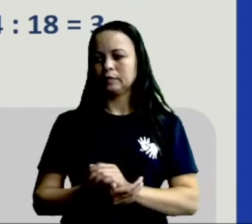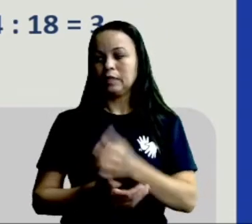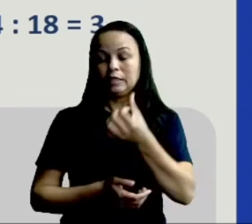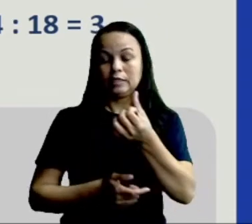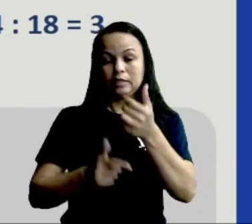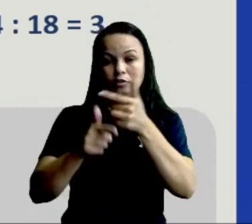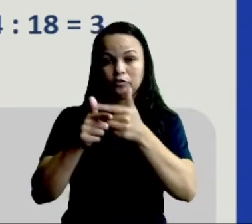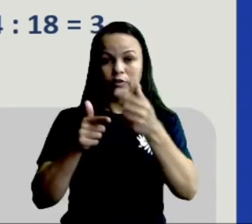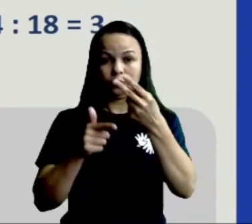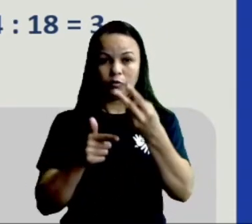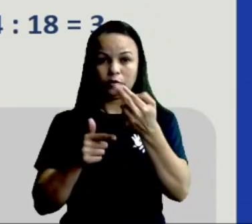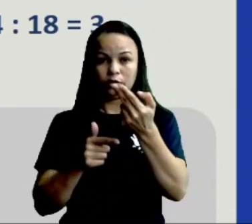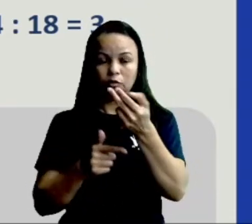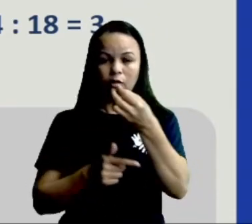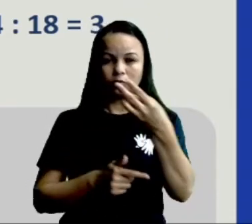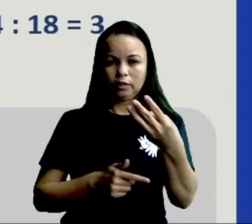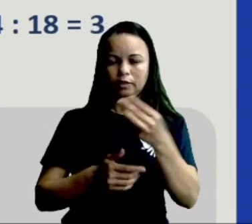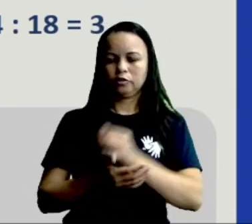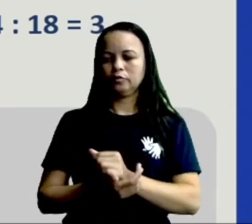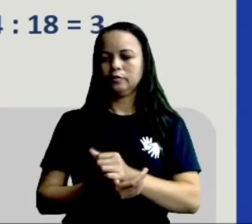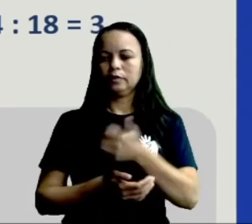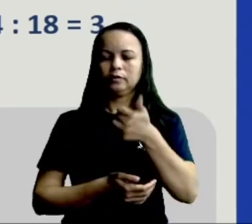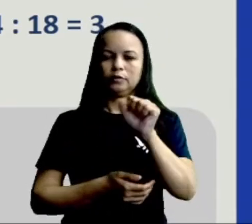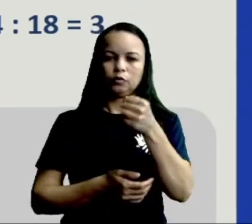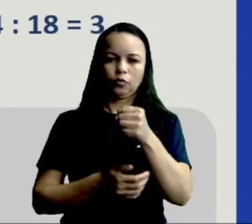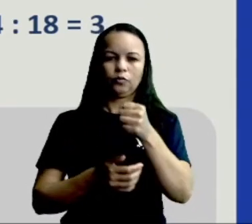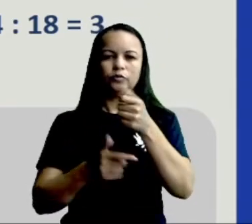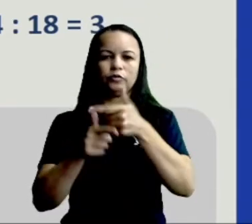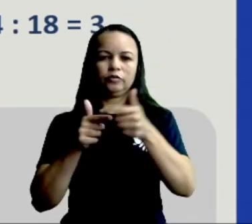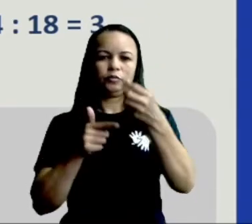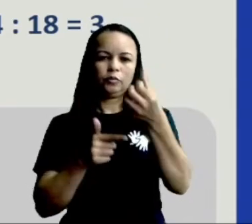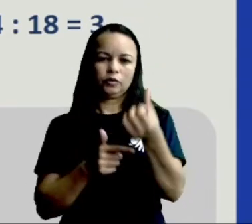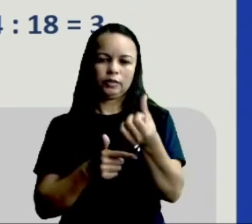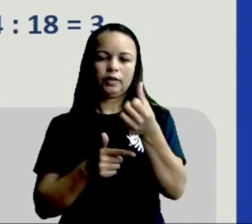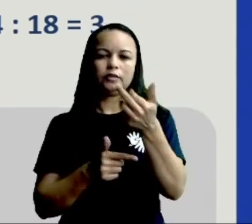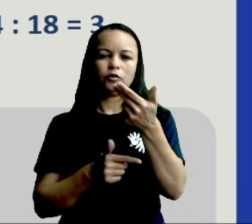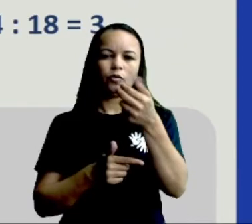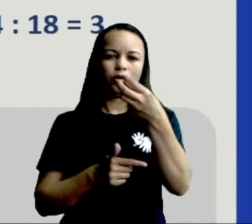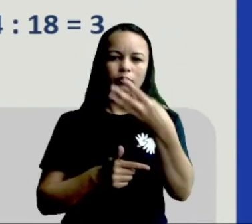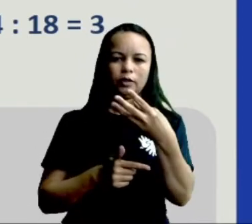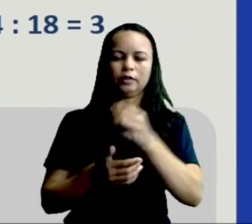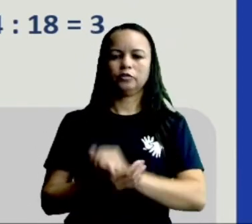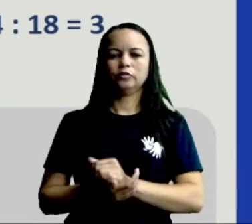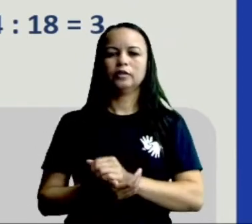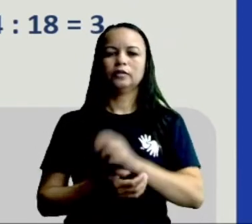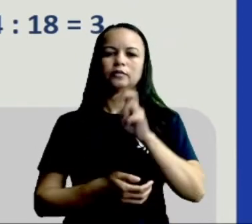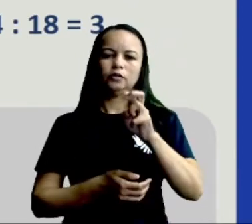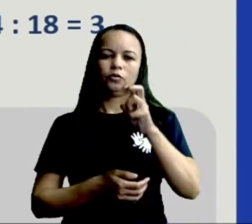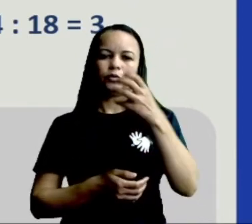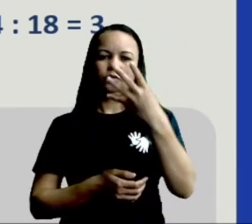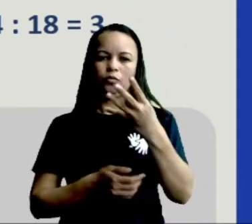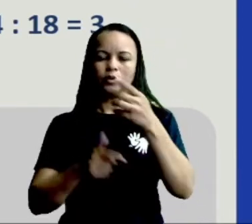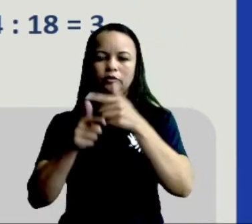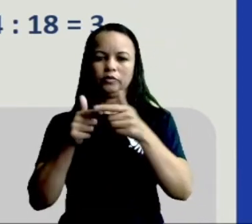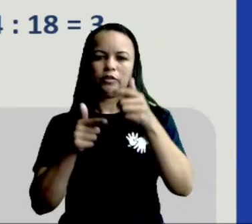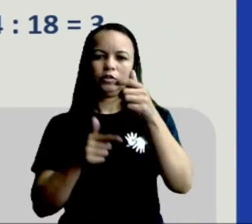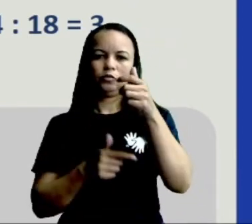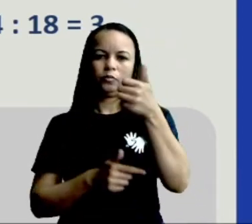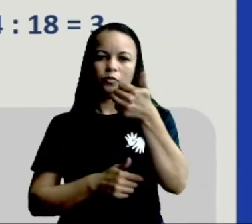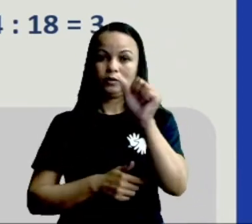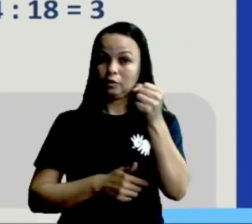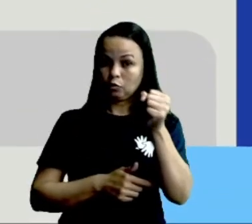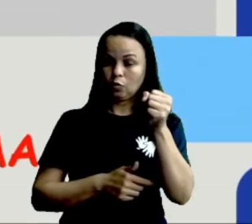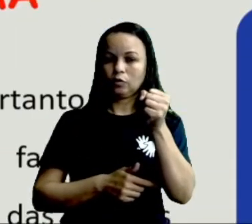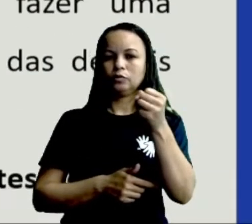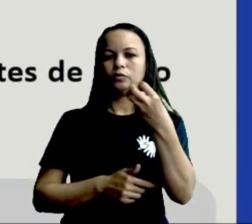dividido por 2, 3. 18 dividido por 6, 3. 54 dividido por 18, 3.